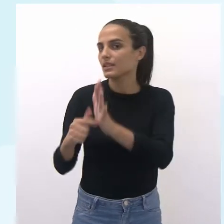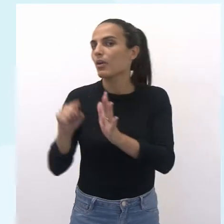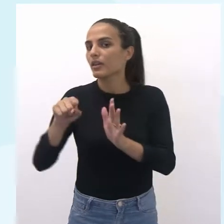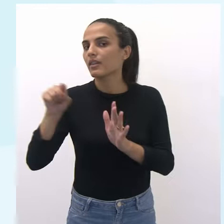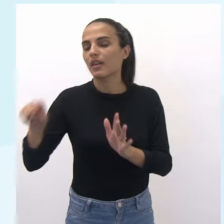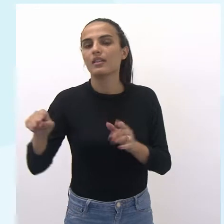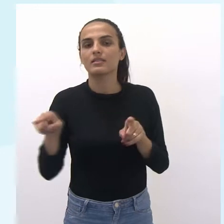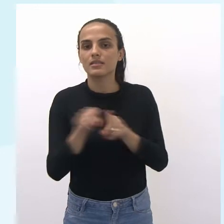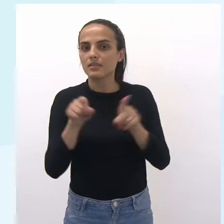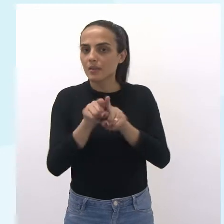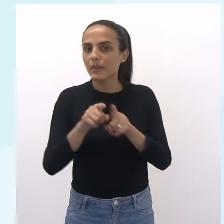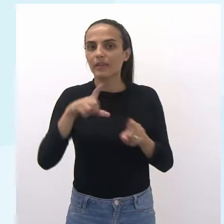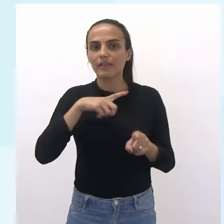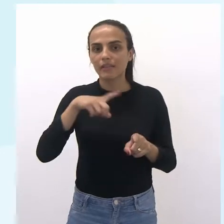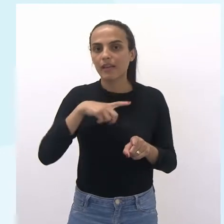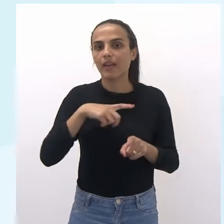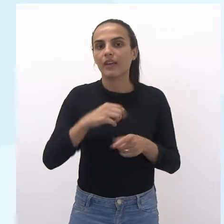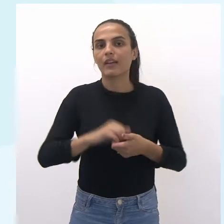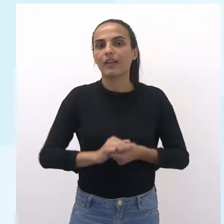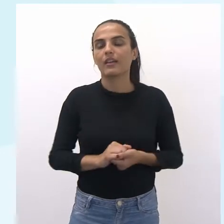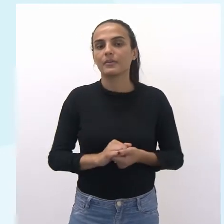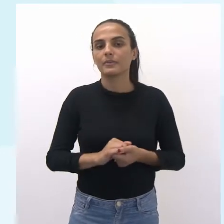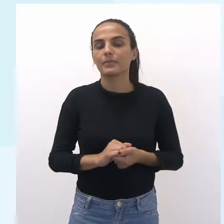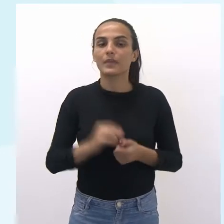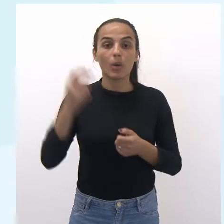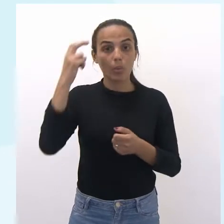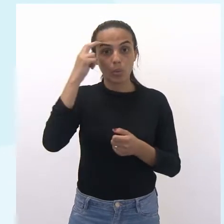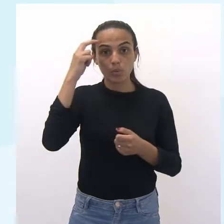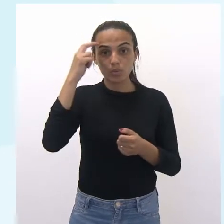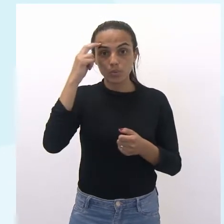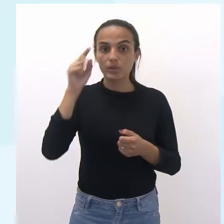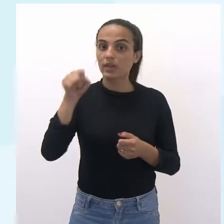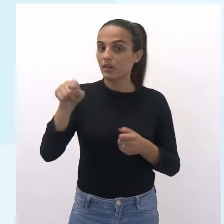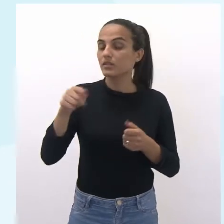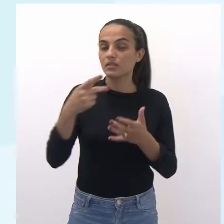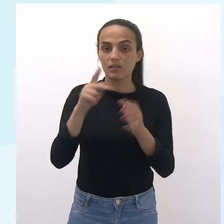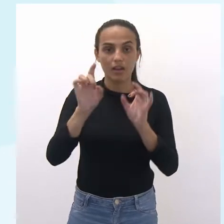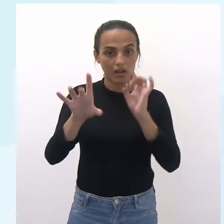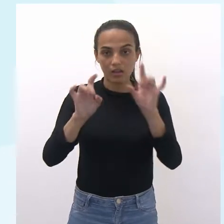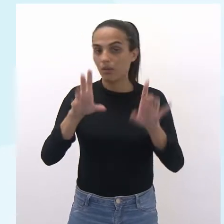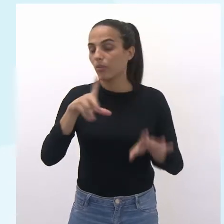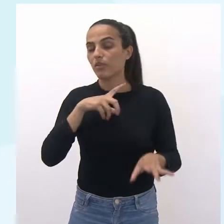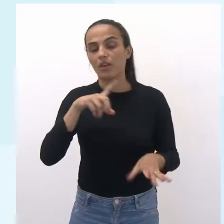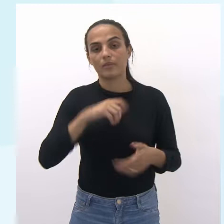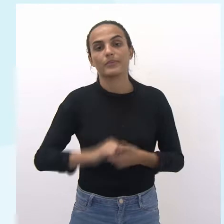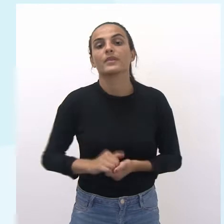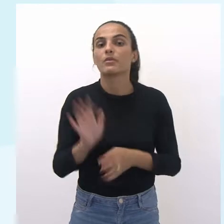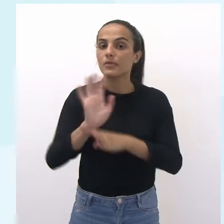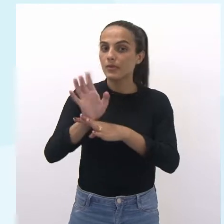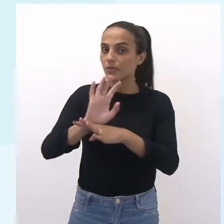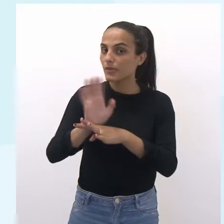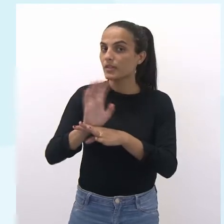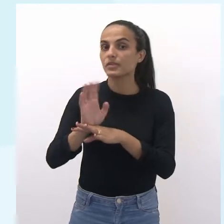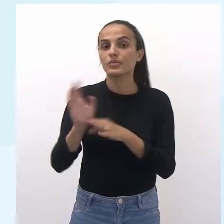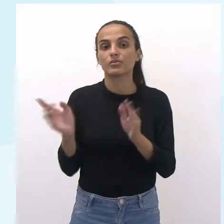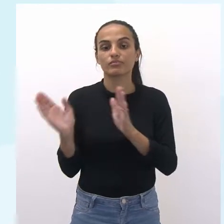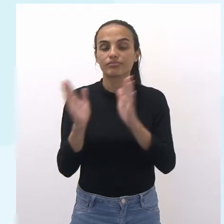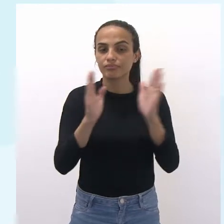também cultivam e eles também produzem cultura. Então, quando falamos de vídeos, nós possibilitamos